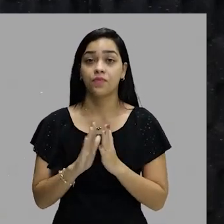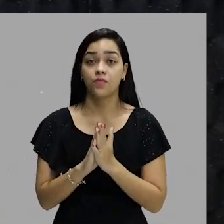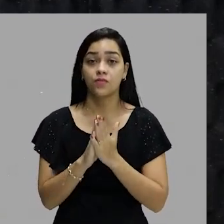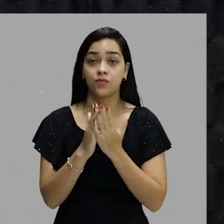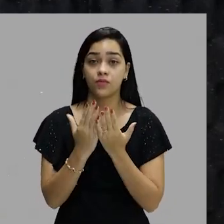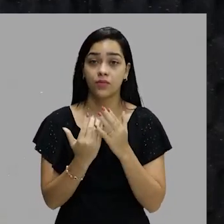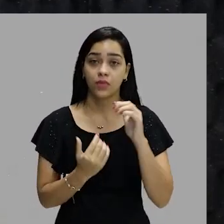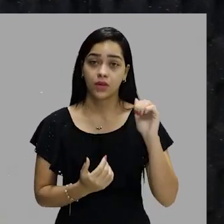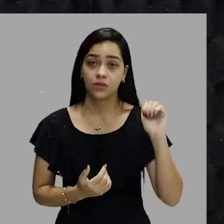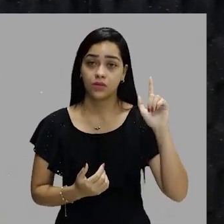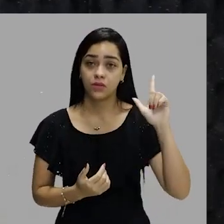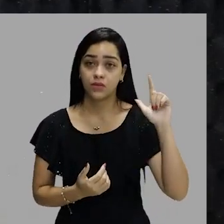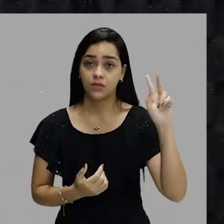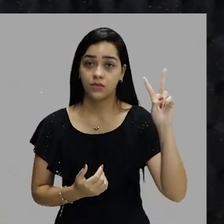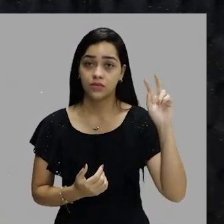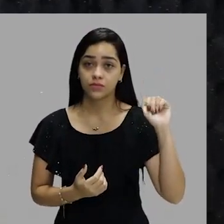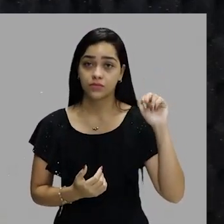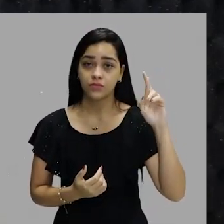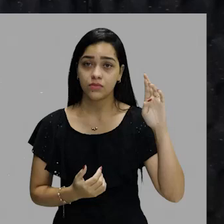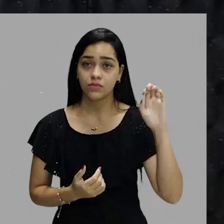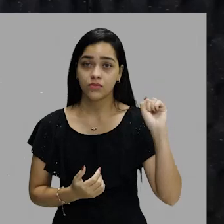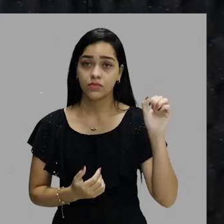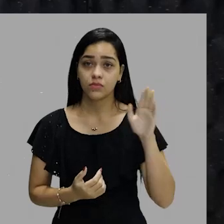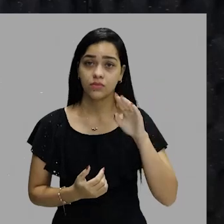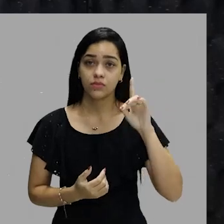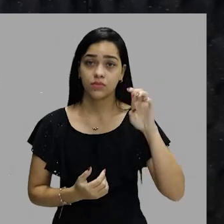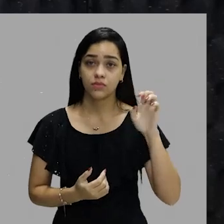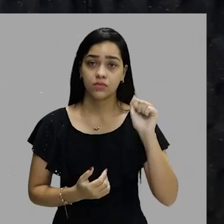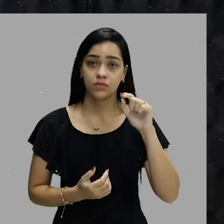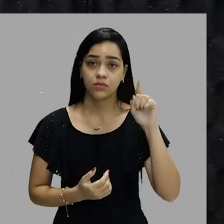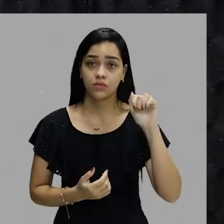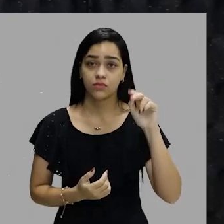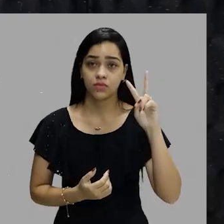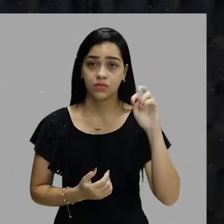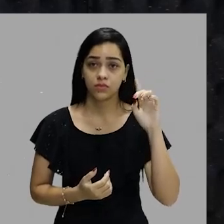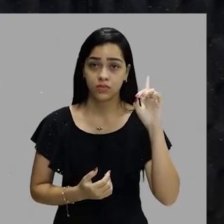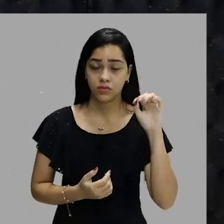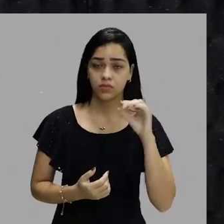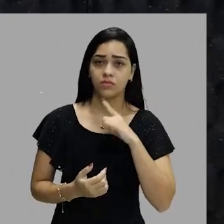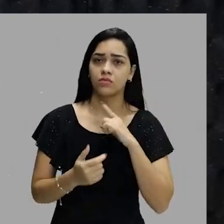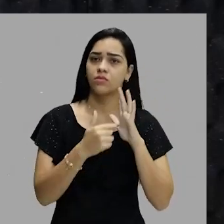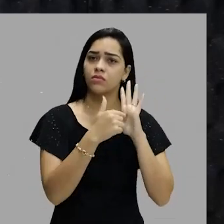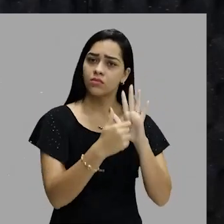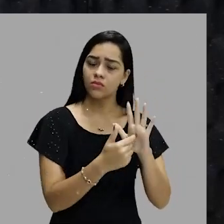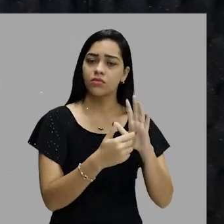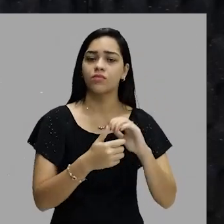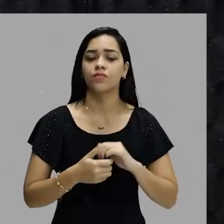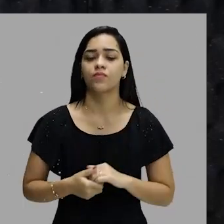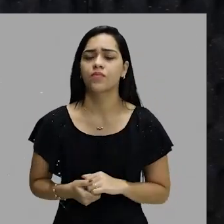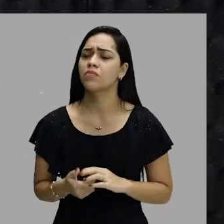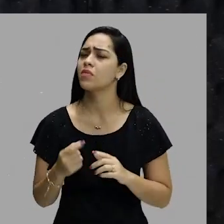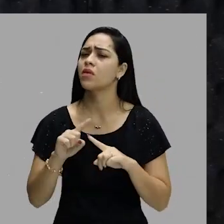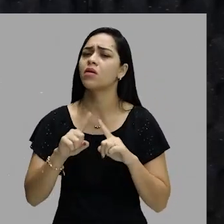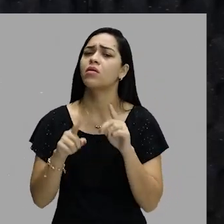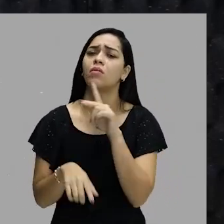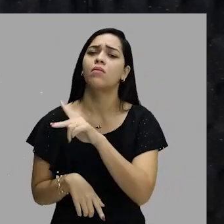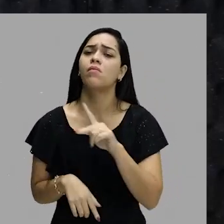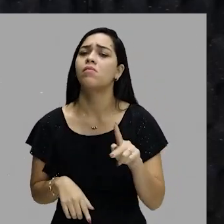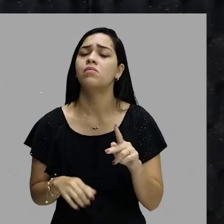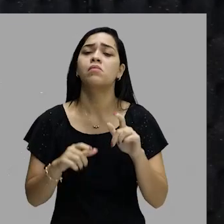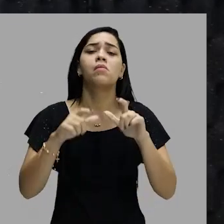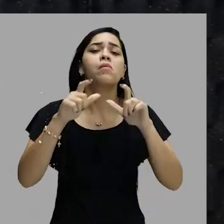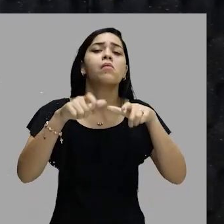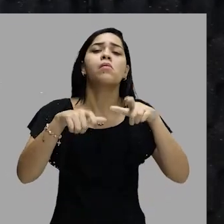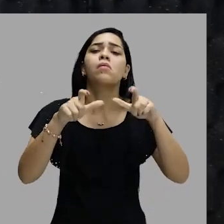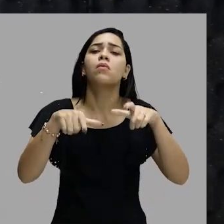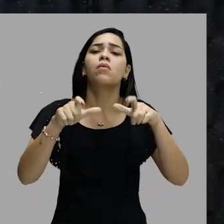de Álvares de Azevedo. Então, a característica que está evidente aqui é essa. Mas, professora, onde é que